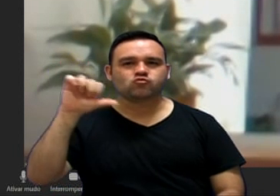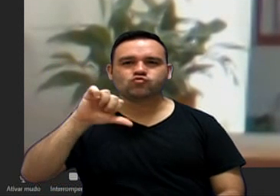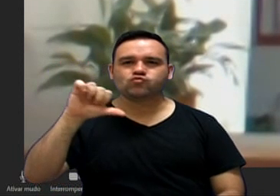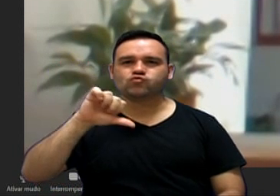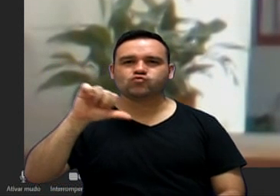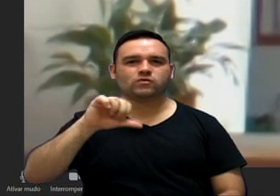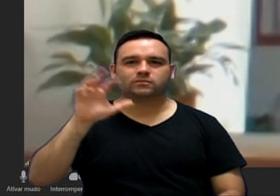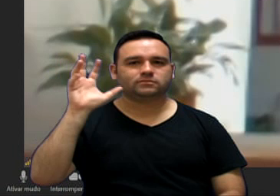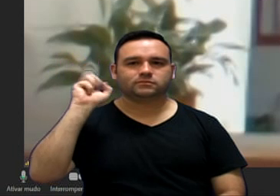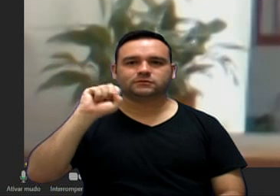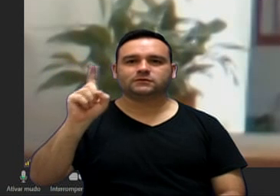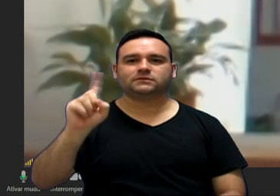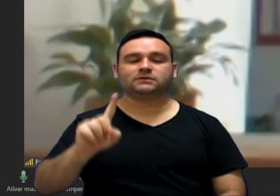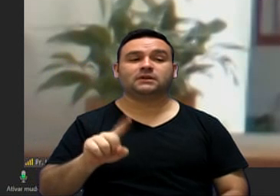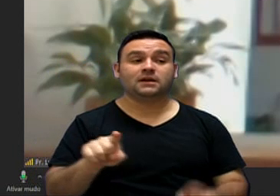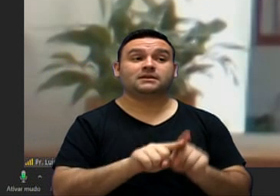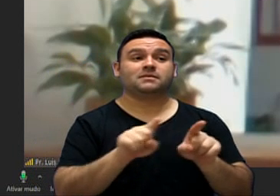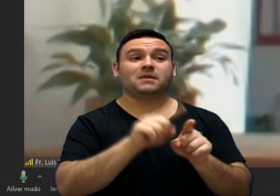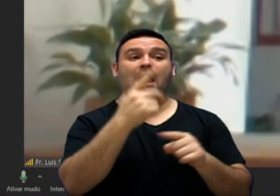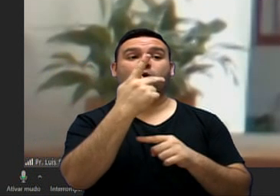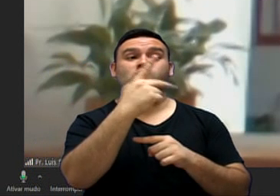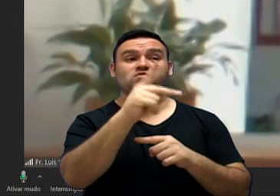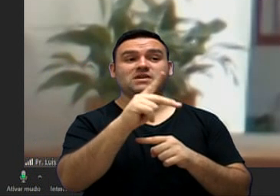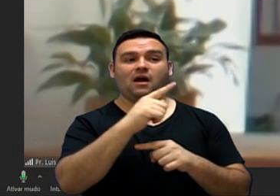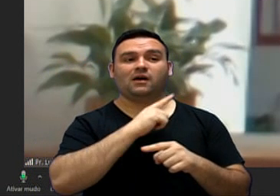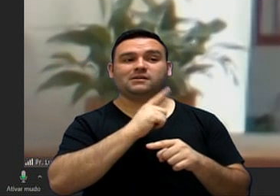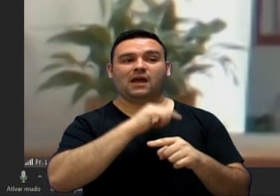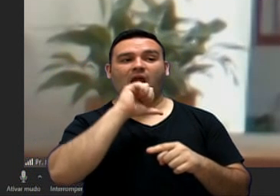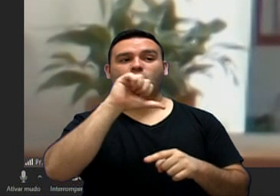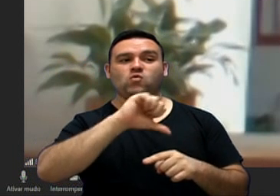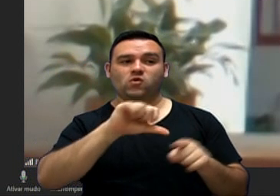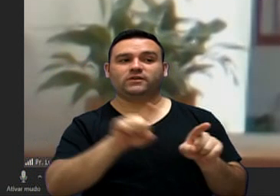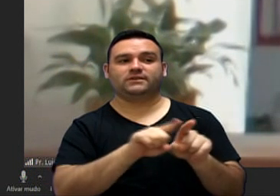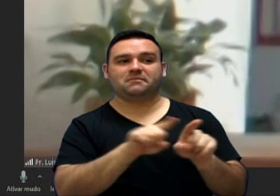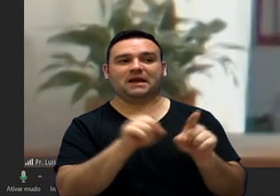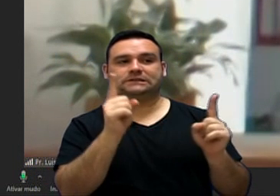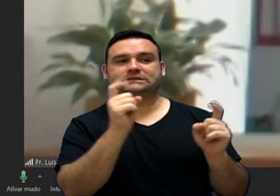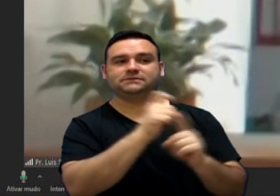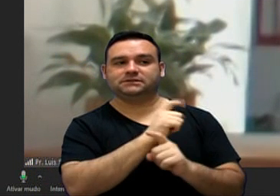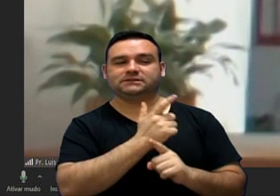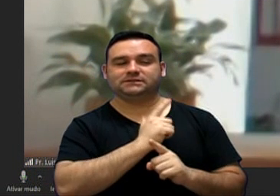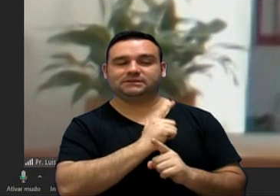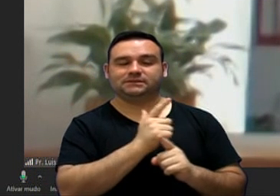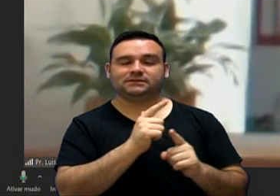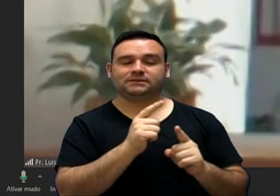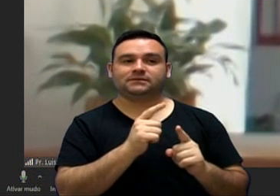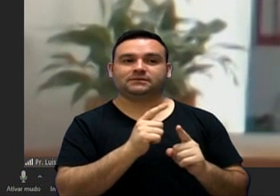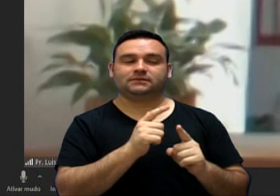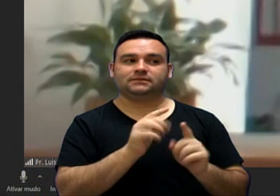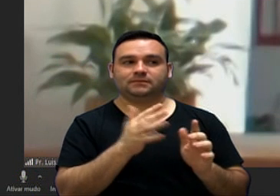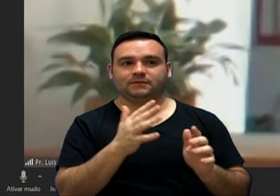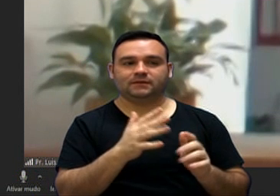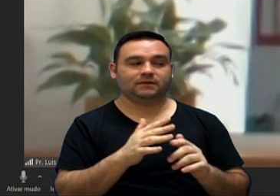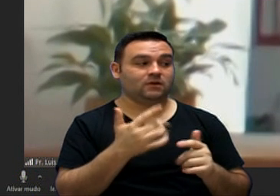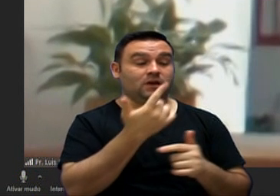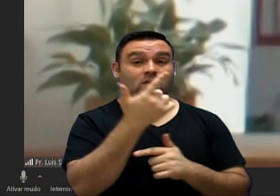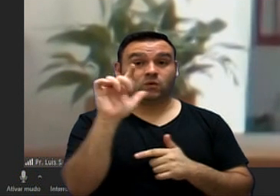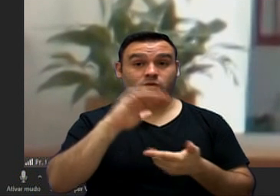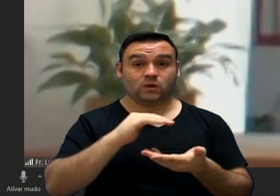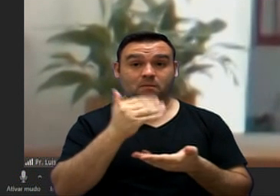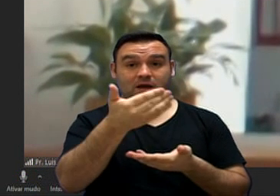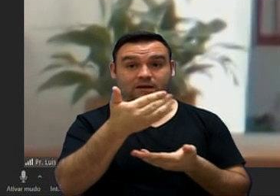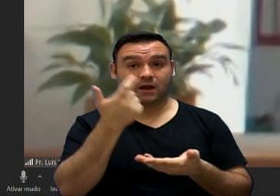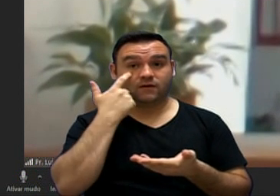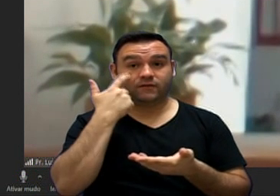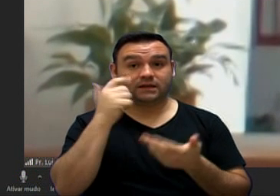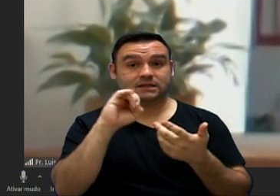basicamente eu não ouço. Então, é, e o som do senhor está saindo bem, está saindo bem aqui. Outro aparelho, meu aparelho mesmo, para